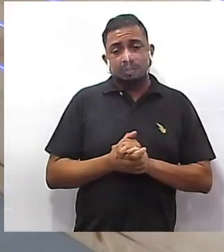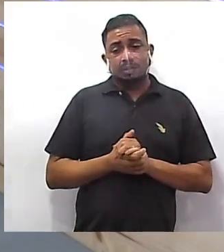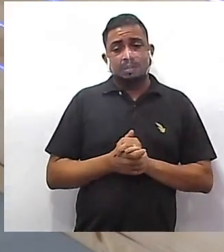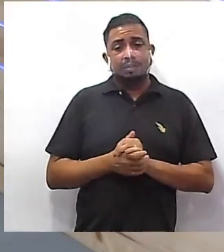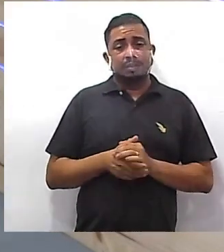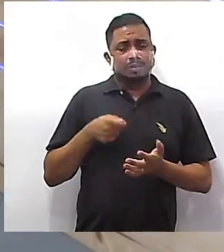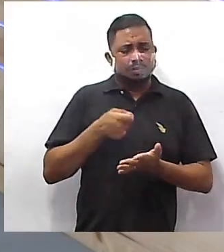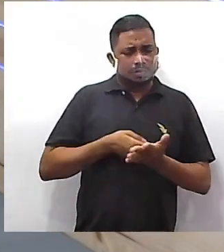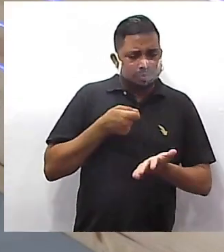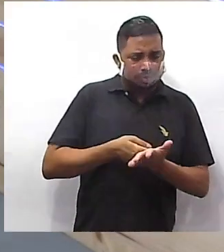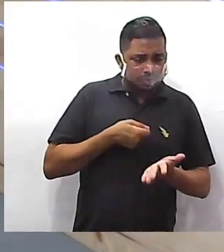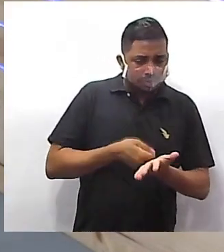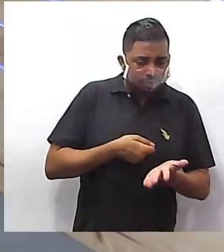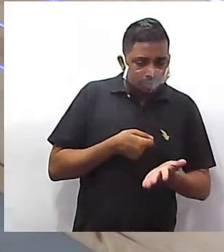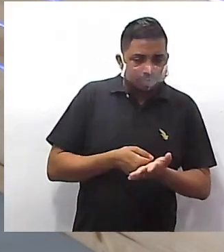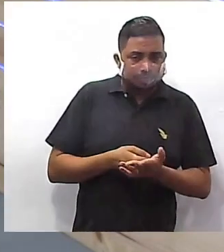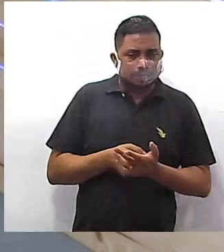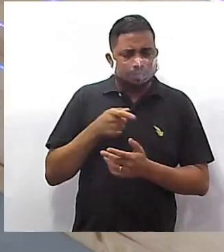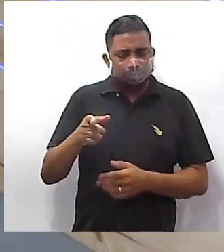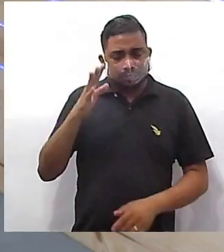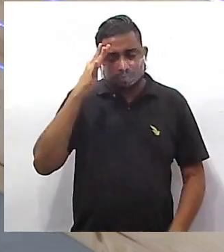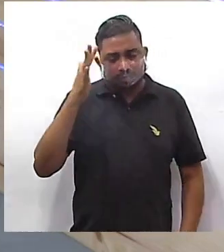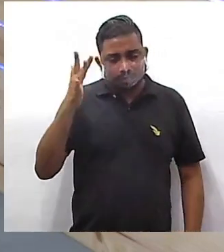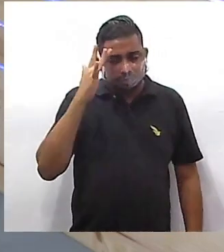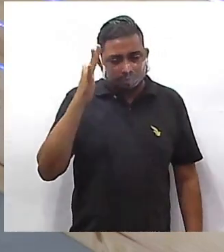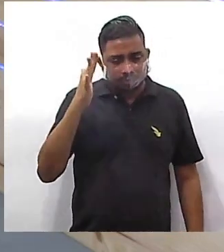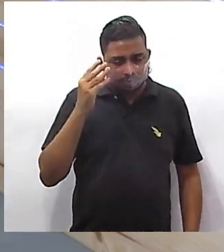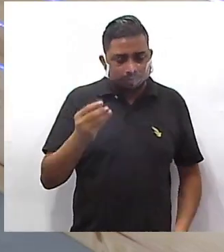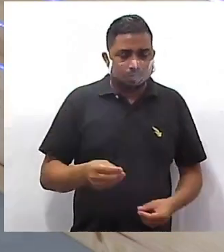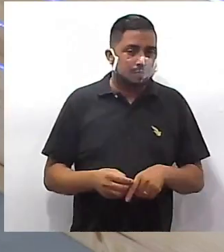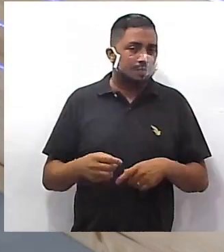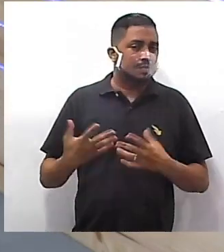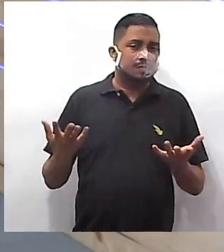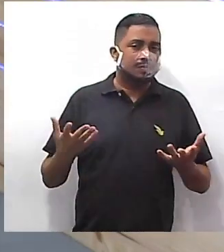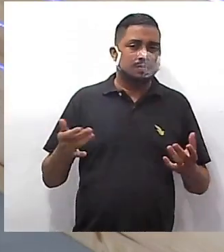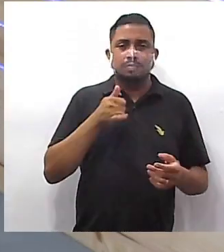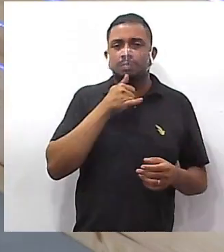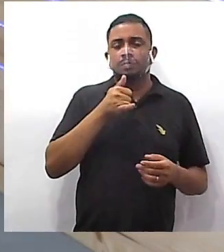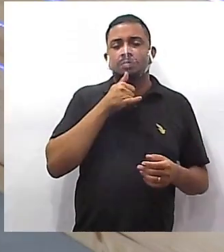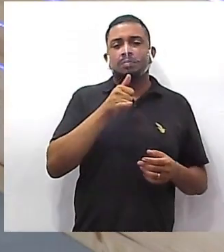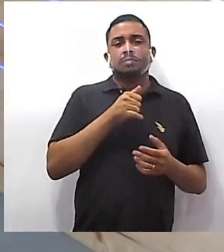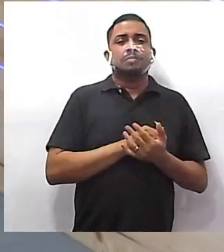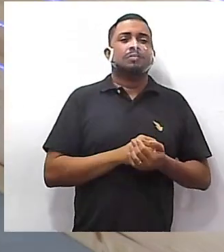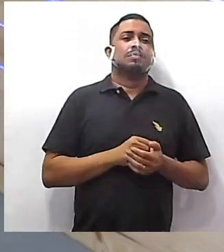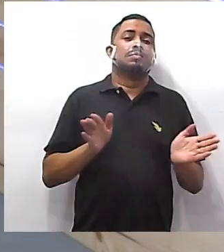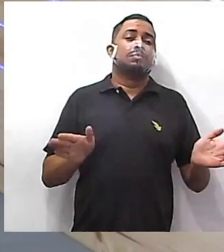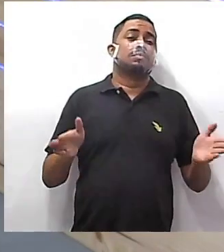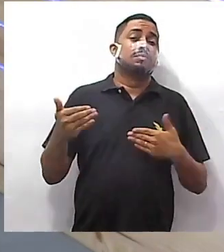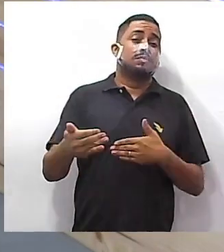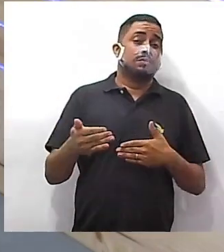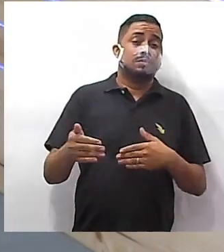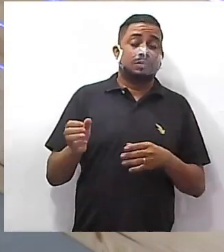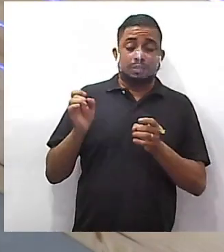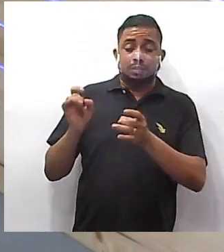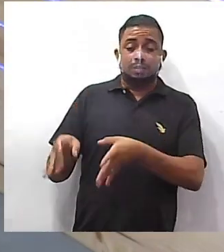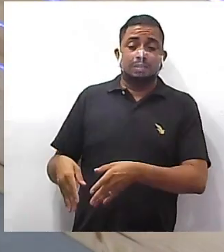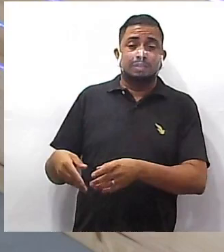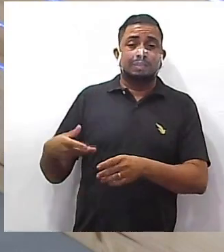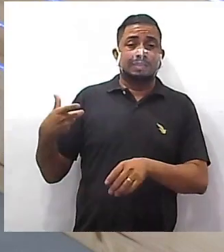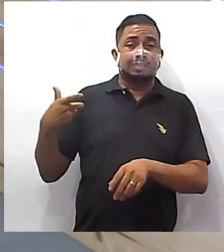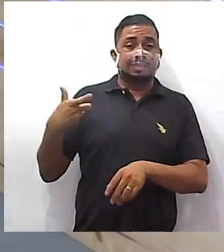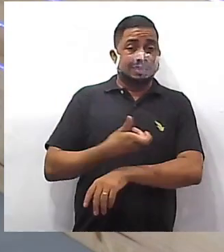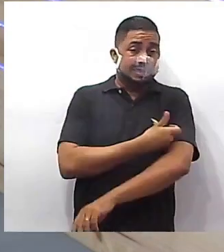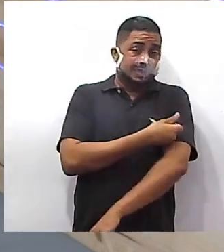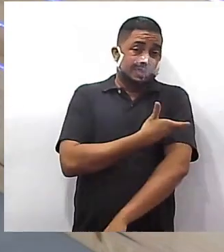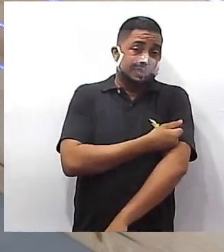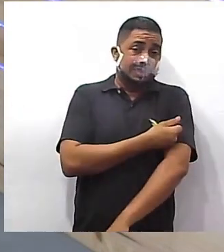aquela cobrança a eles, deles refletirem contra, por exemplo, as caixas onde descartava as seringas, né? Para